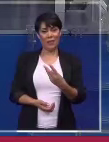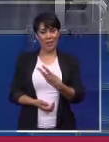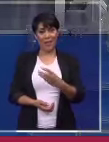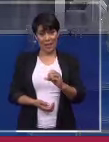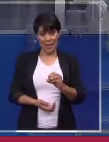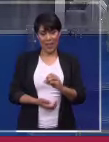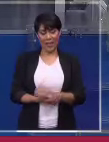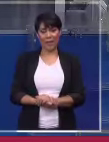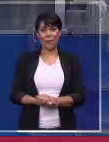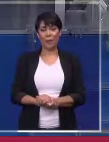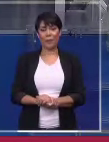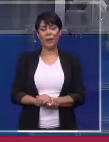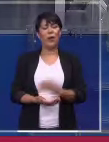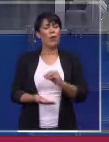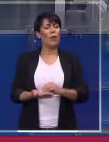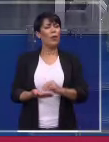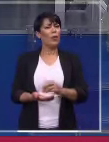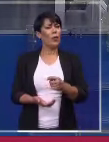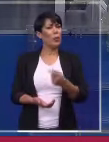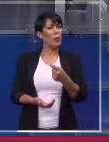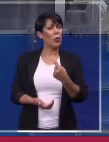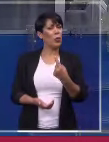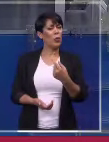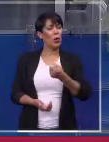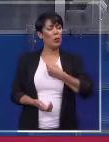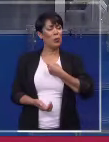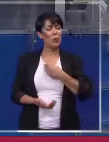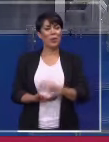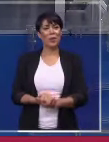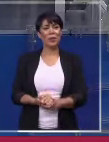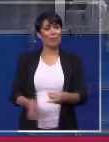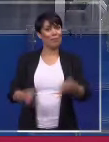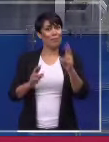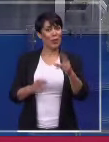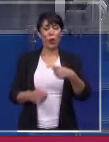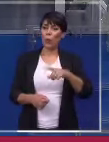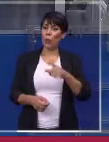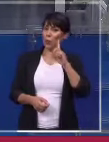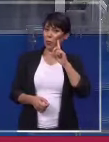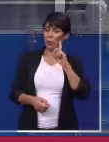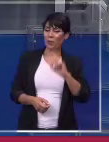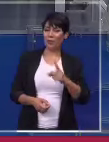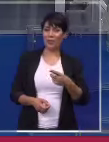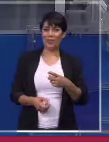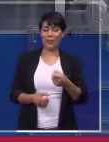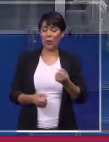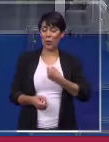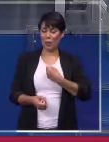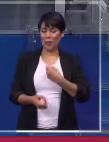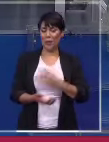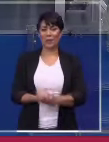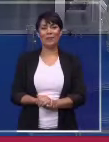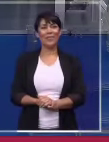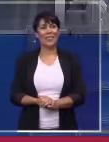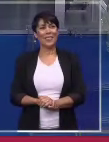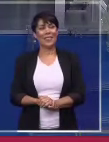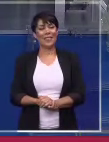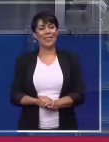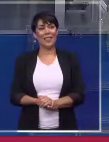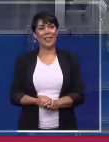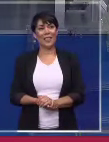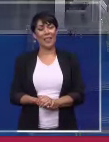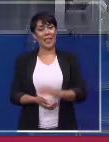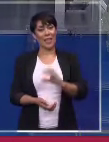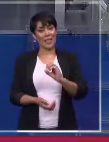30. Agora falta pouco, falta apenas um número. Vamos chamar o sexto e último número do primeiro sorteio da Dupla Sena. Bola rosa,